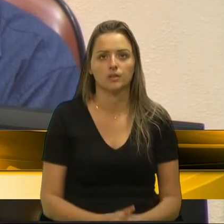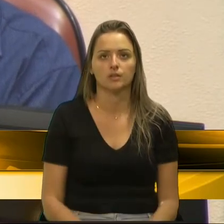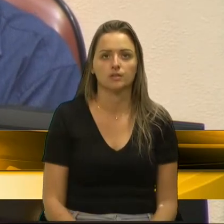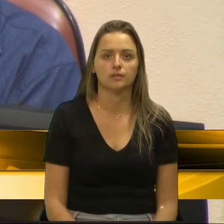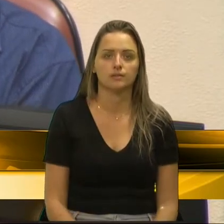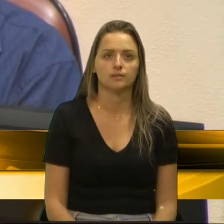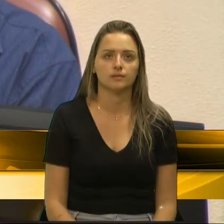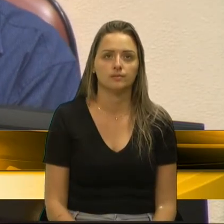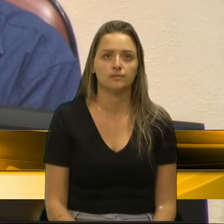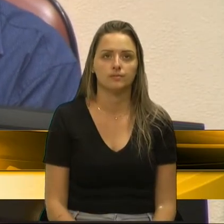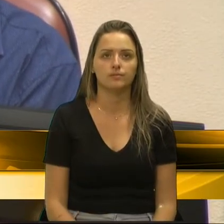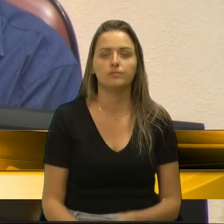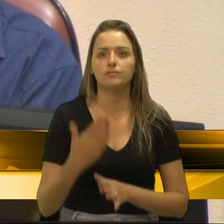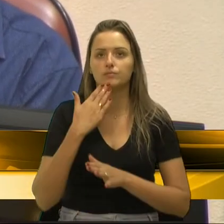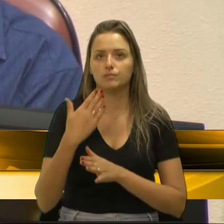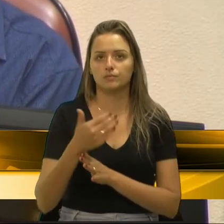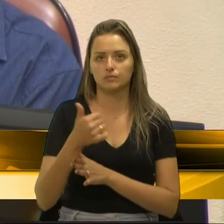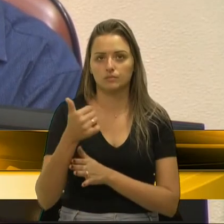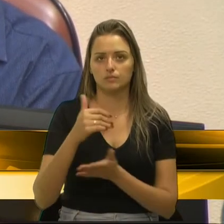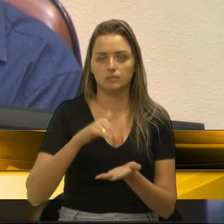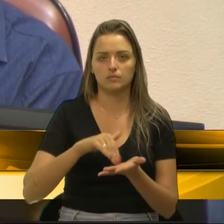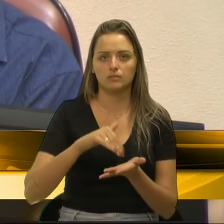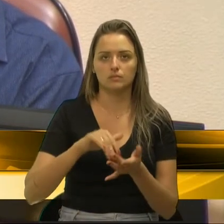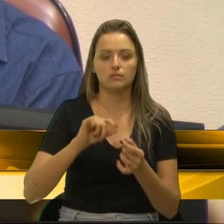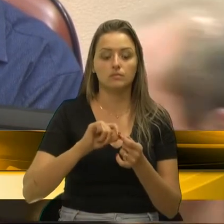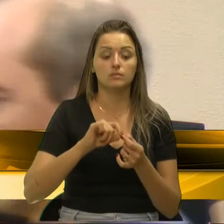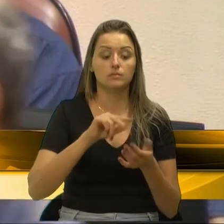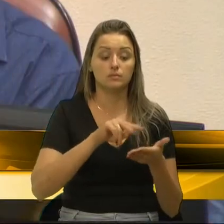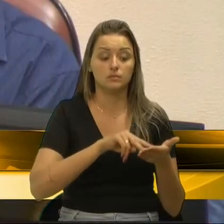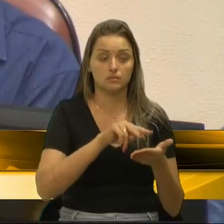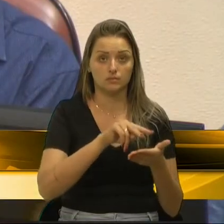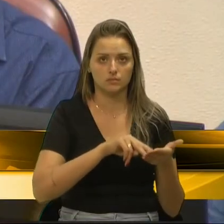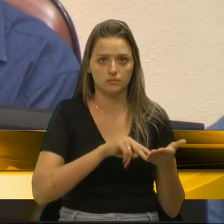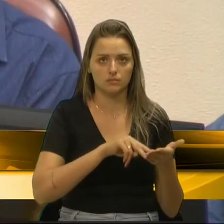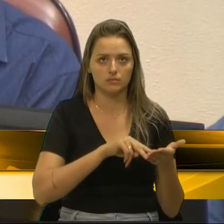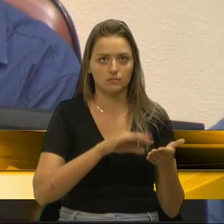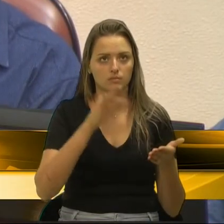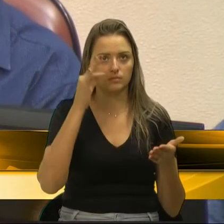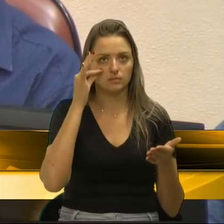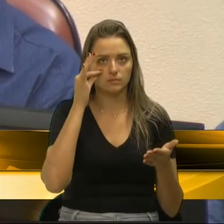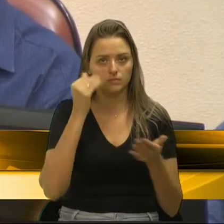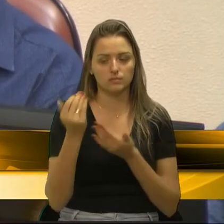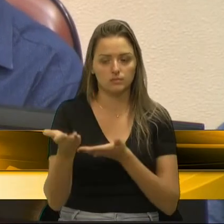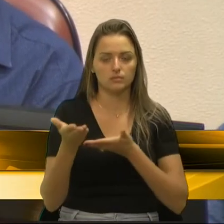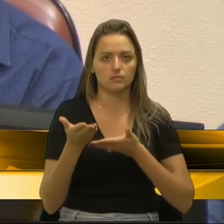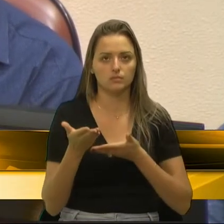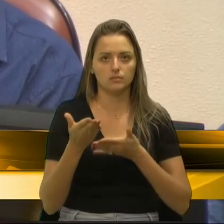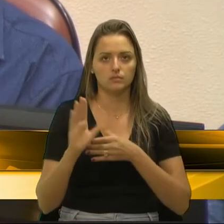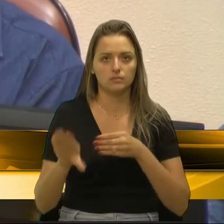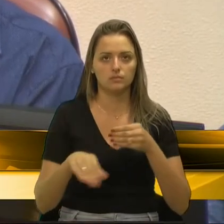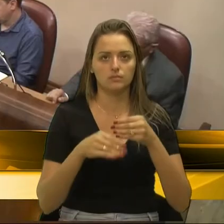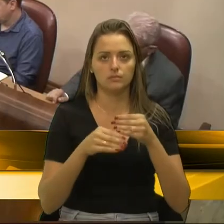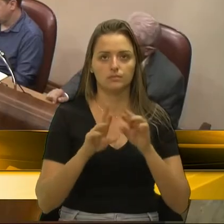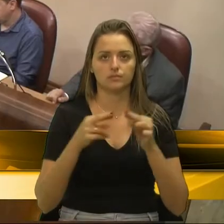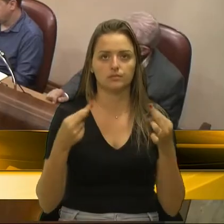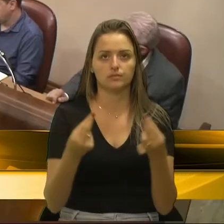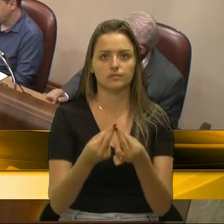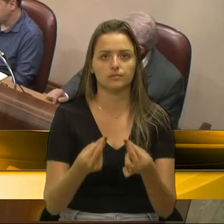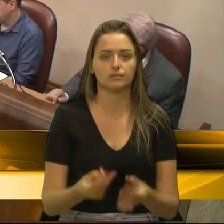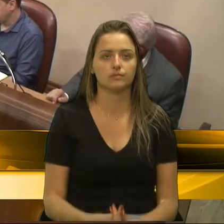presenças. Solicito à primeira secretária que faça a leitura da presente convocação extraordinária.